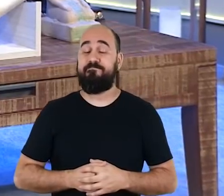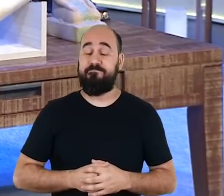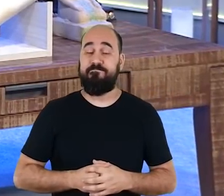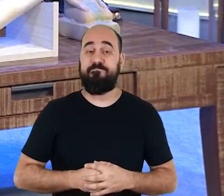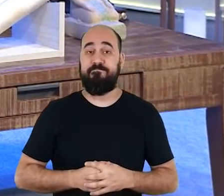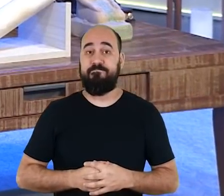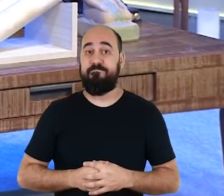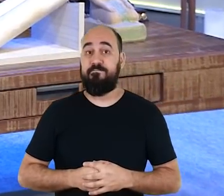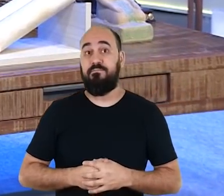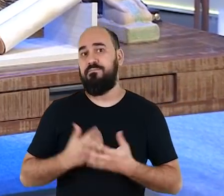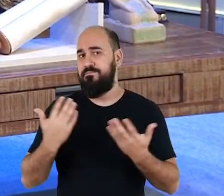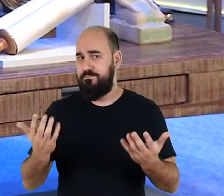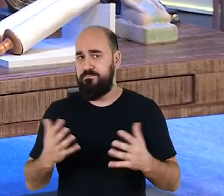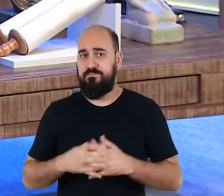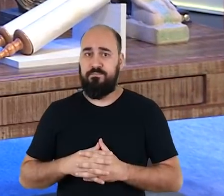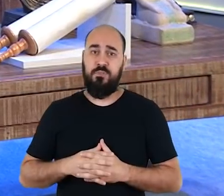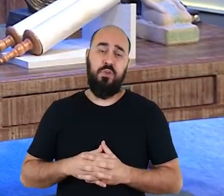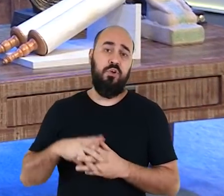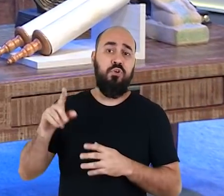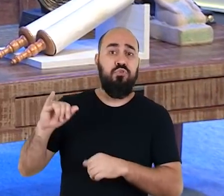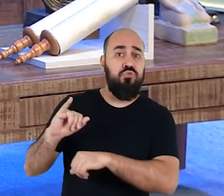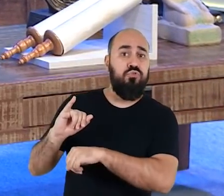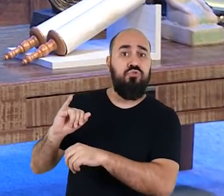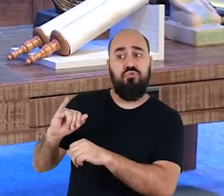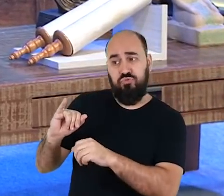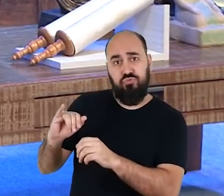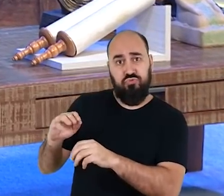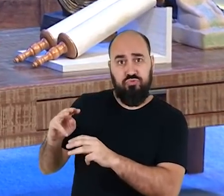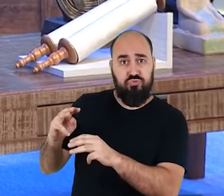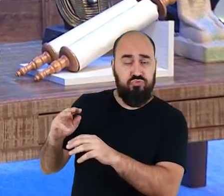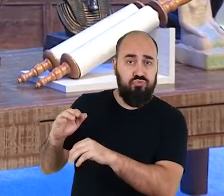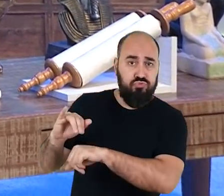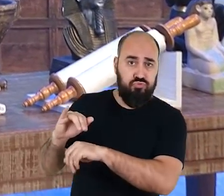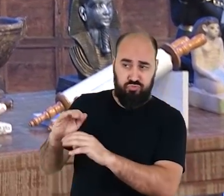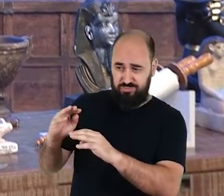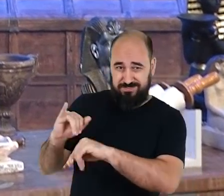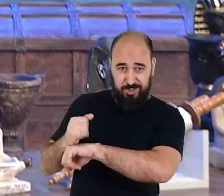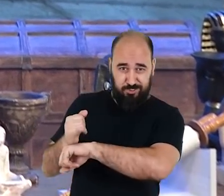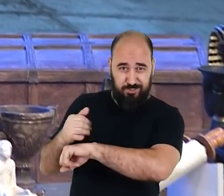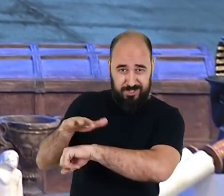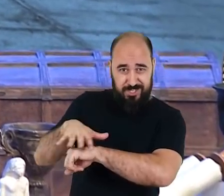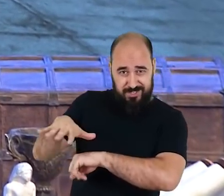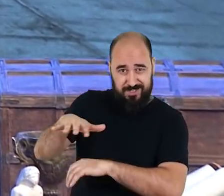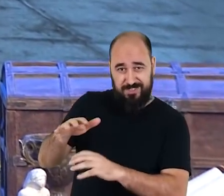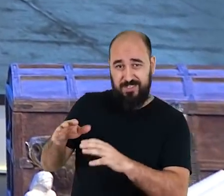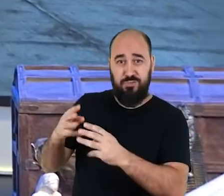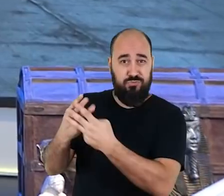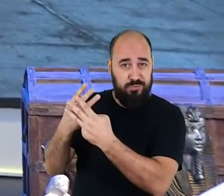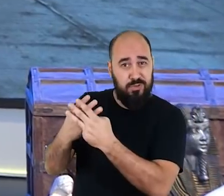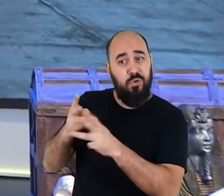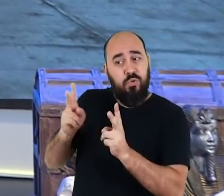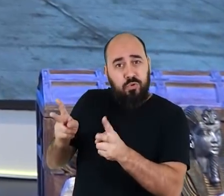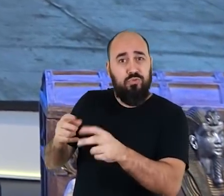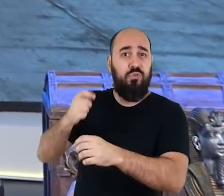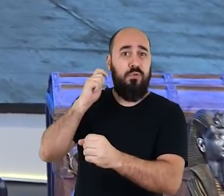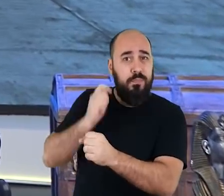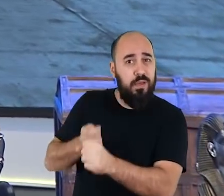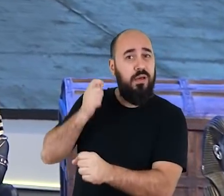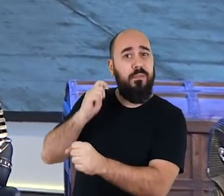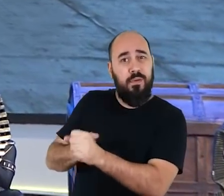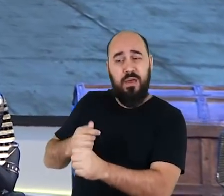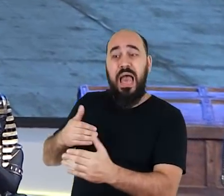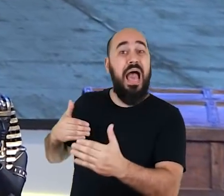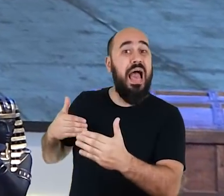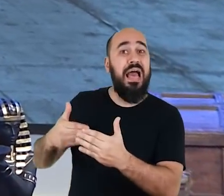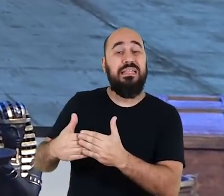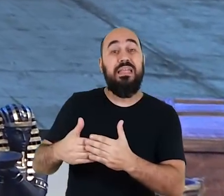E assim, os judeus continuaram cunhando o ciclo do templo, todos em Jerusalém, é claro, até o ano